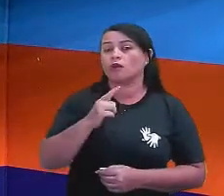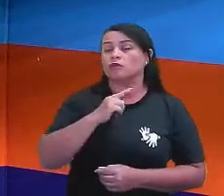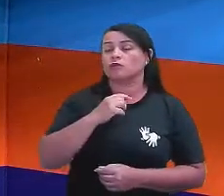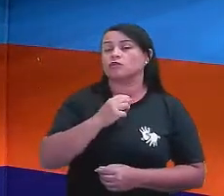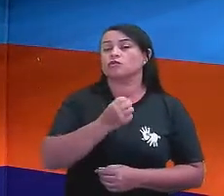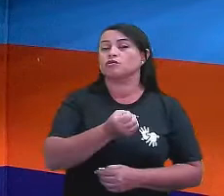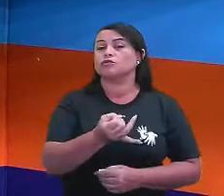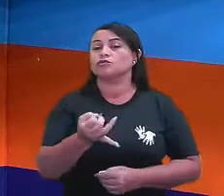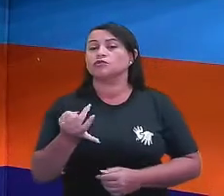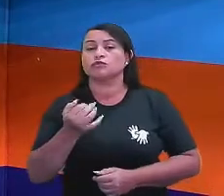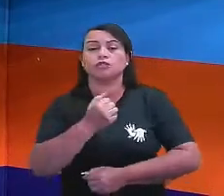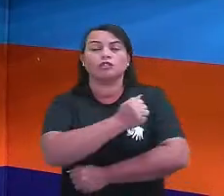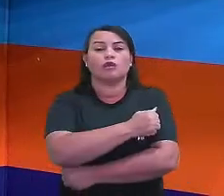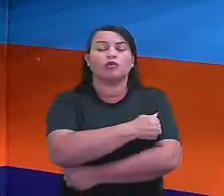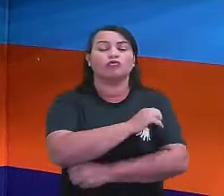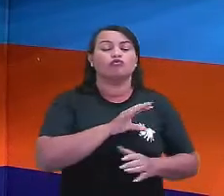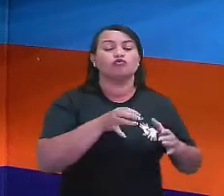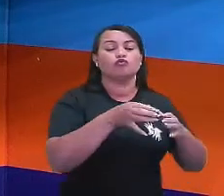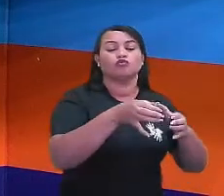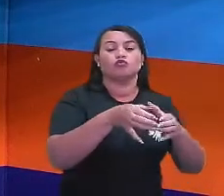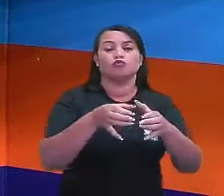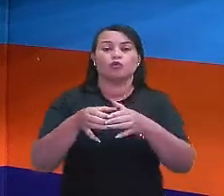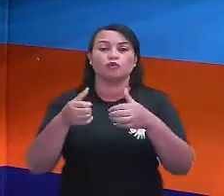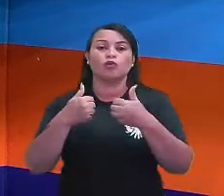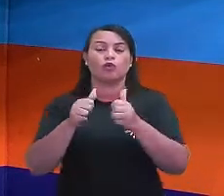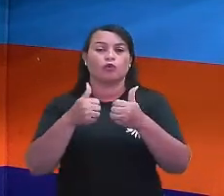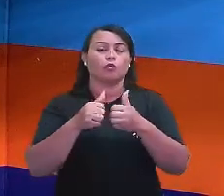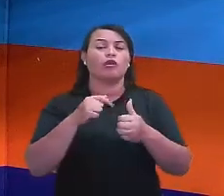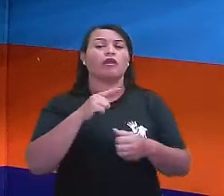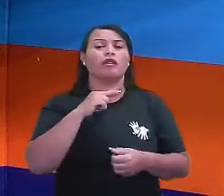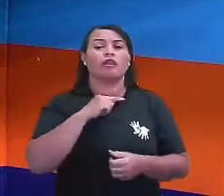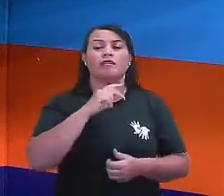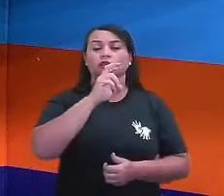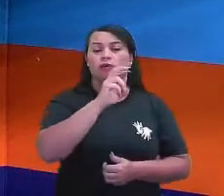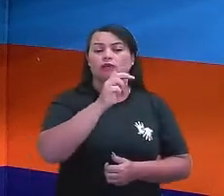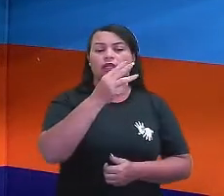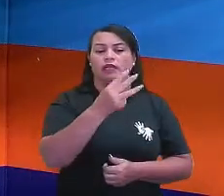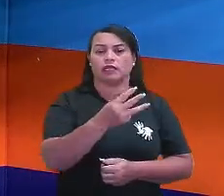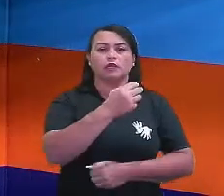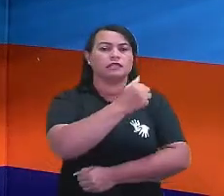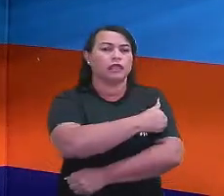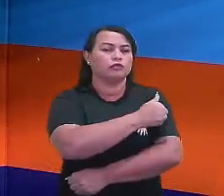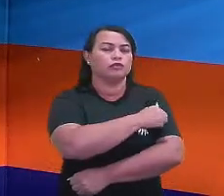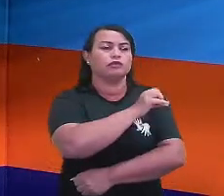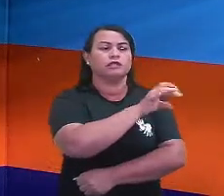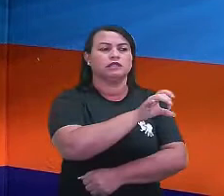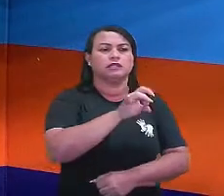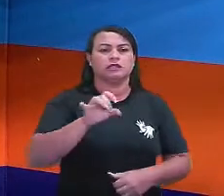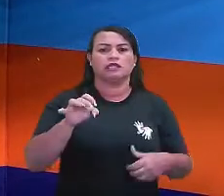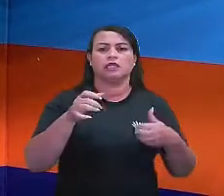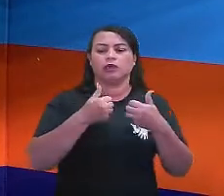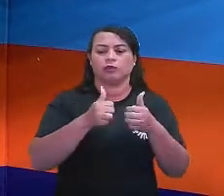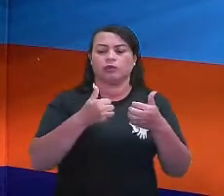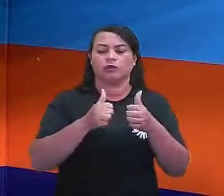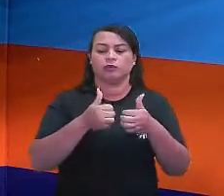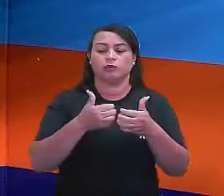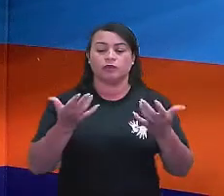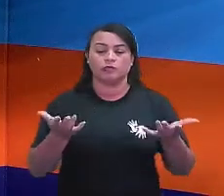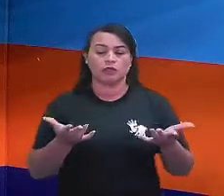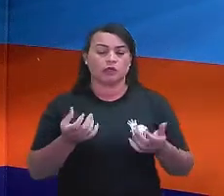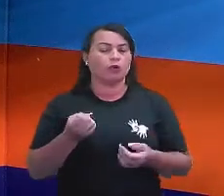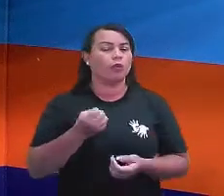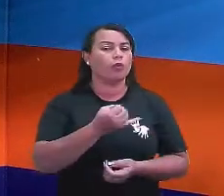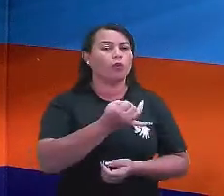alunos foram em cada ônibus? Foram 53 alunos em cada ônibus, tá certo? Então, quanto